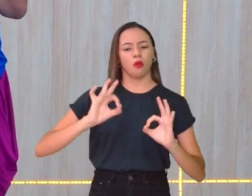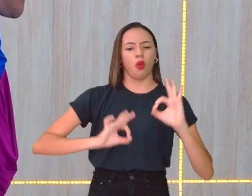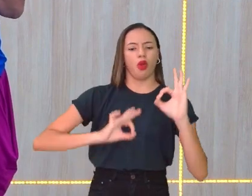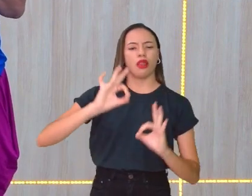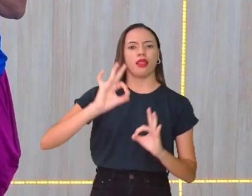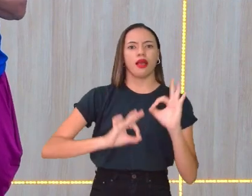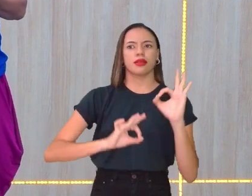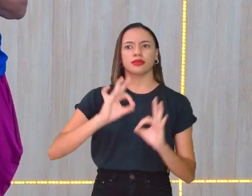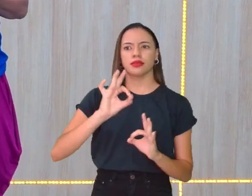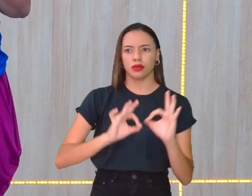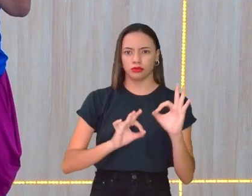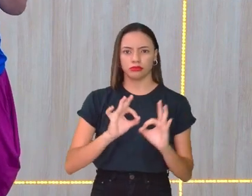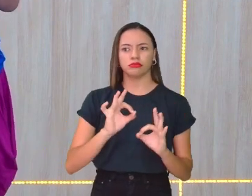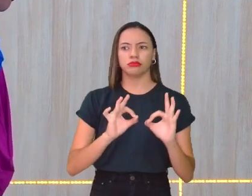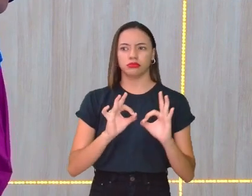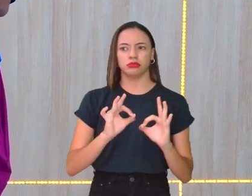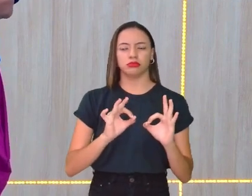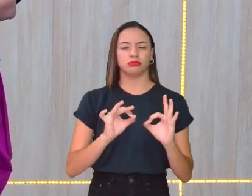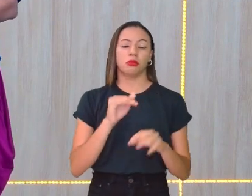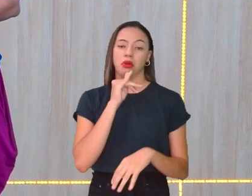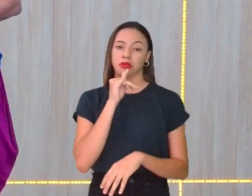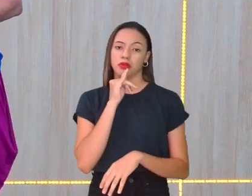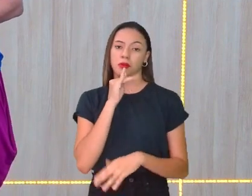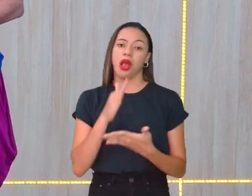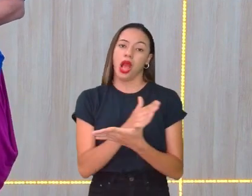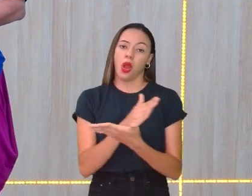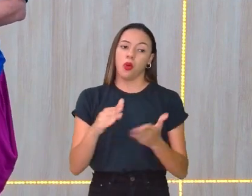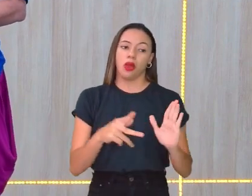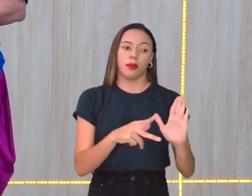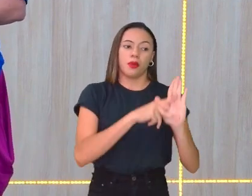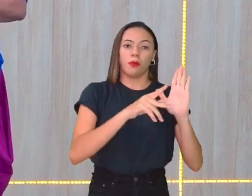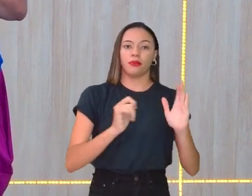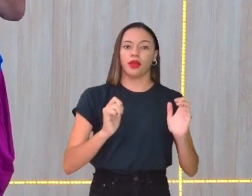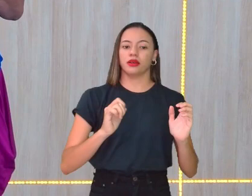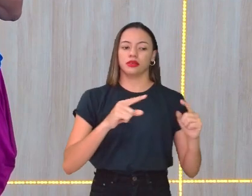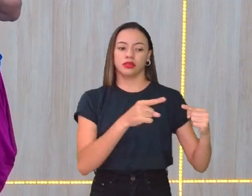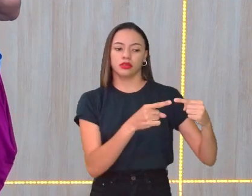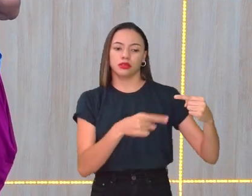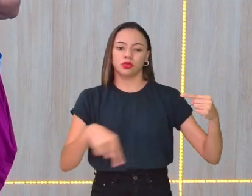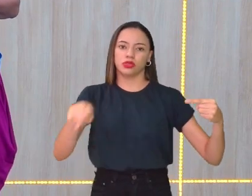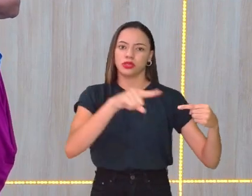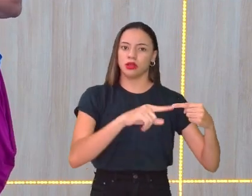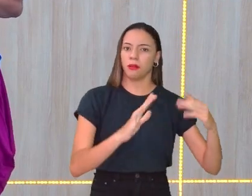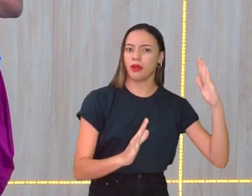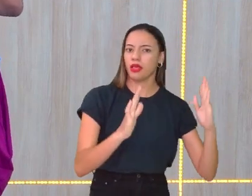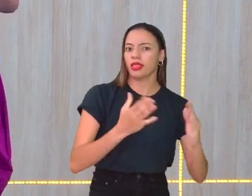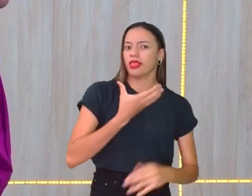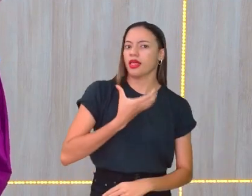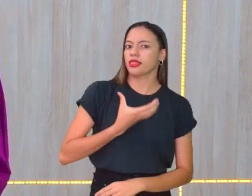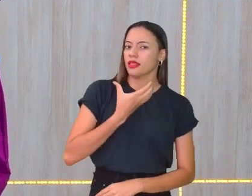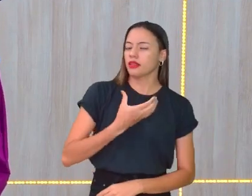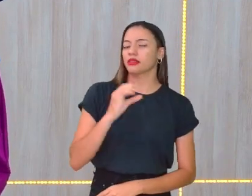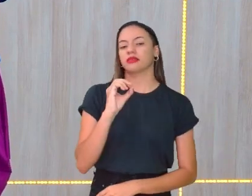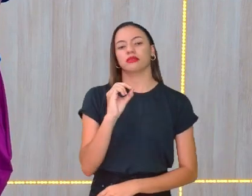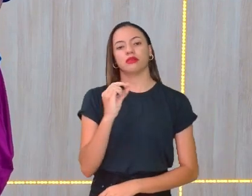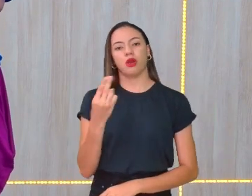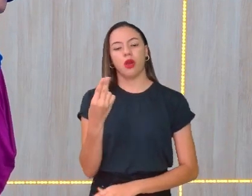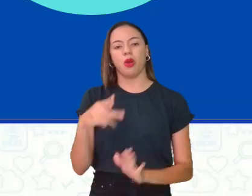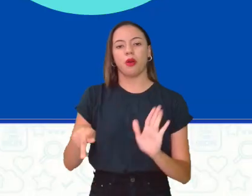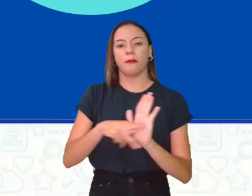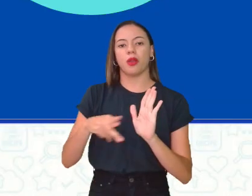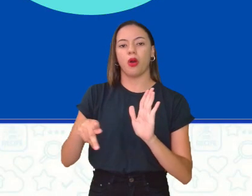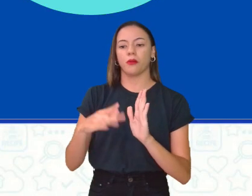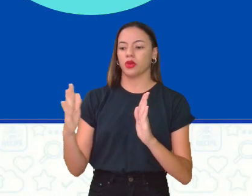dessa classificação. Ou elas pertencem ao ciclo natalino, que é esse período agora, ou elas pertencem ao